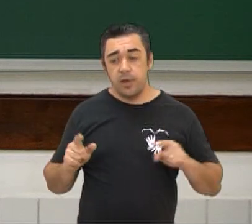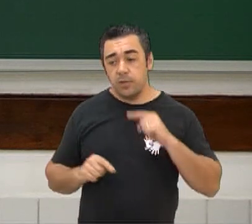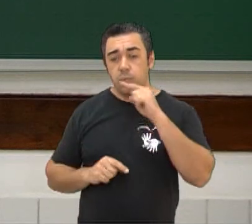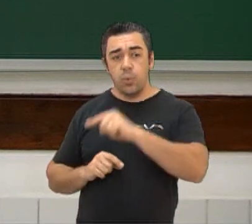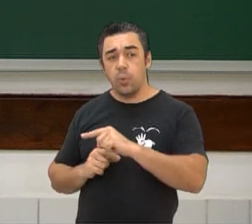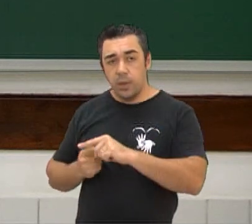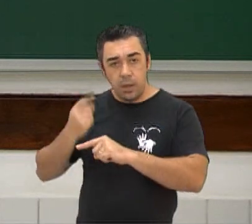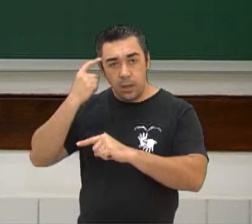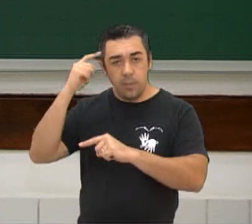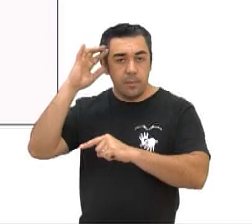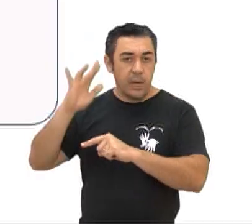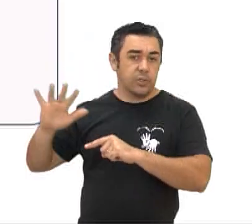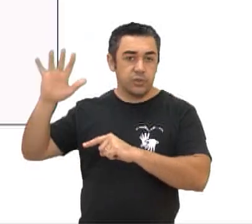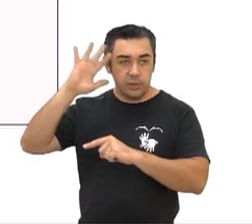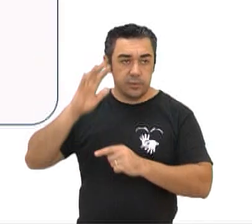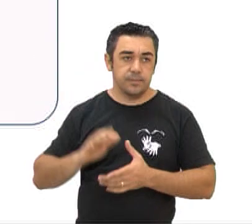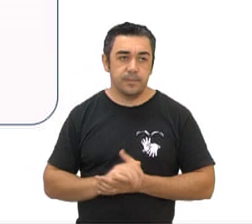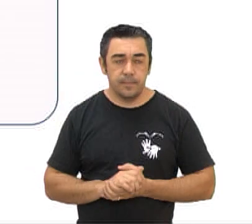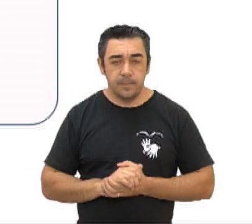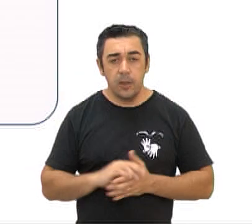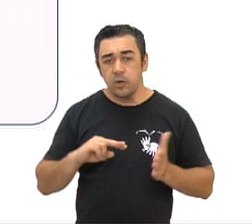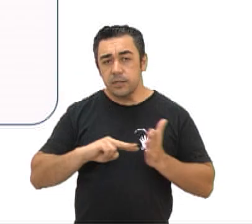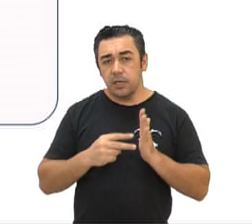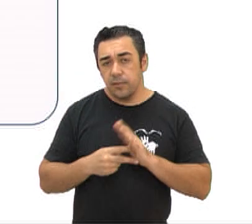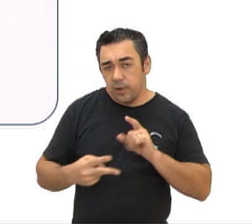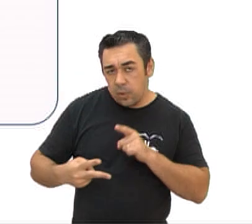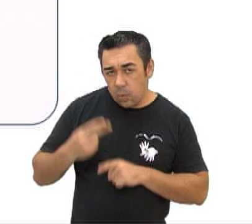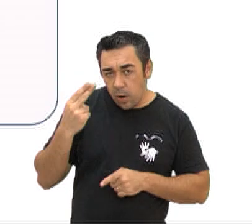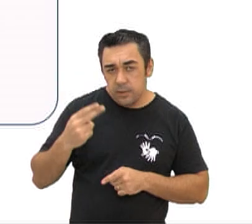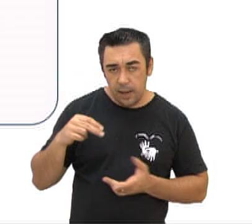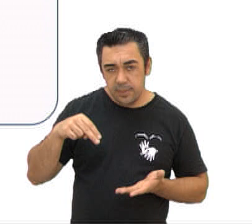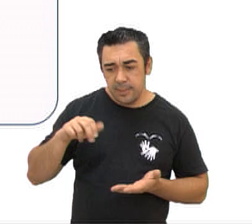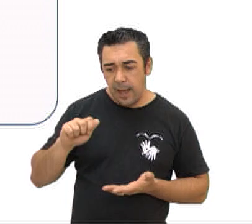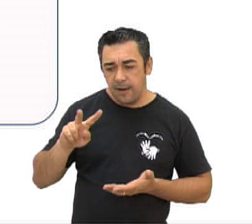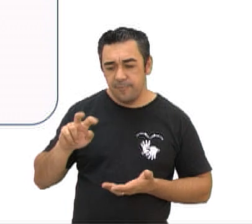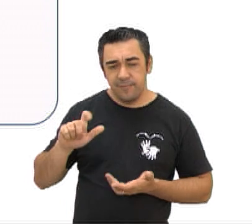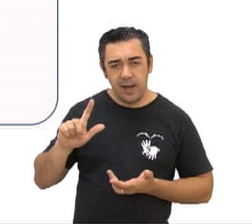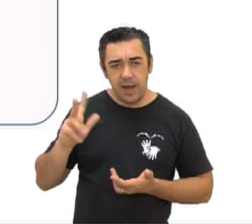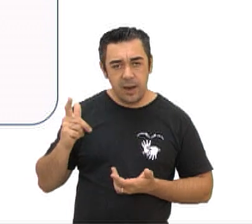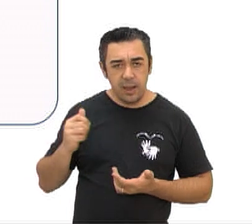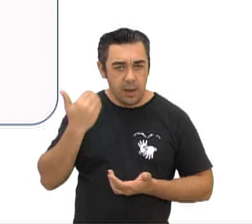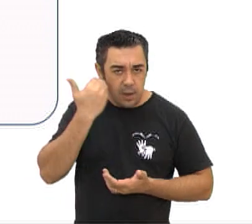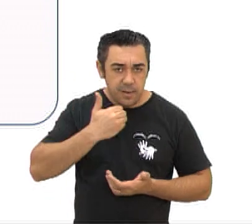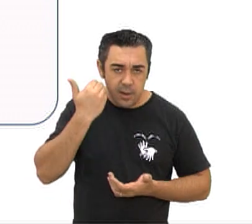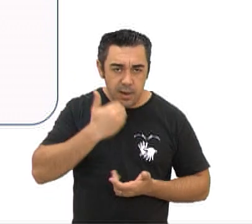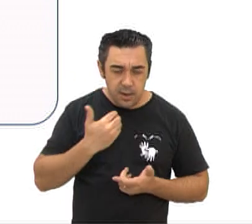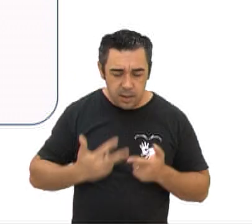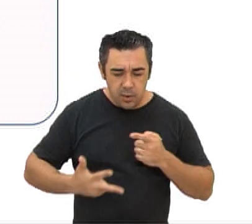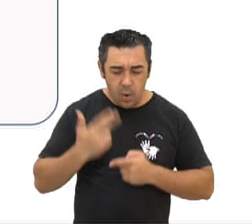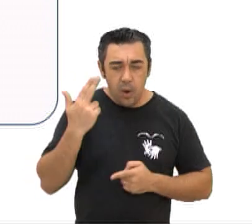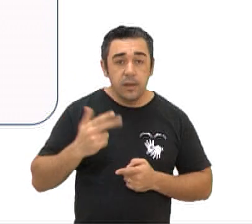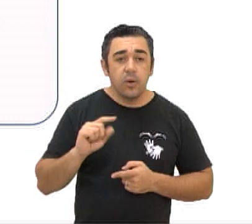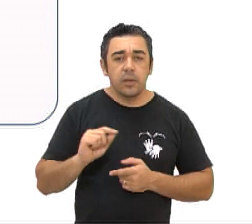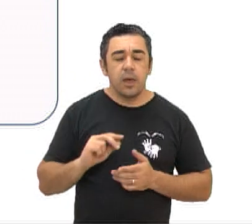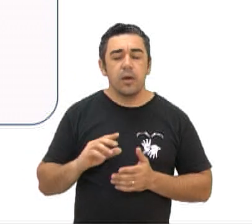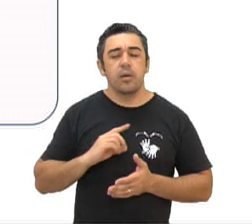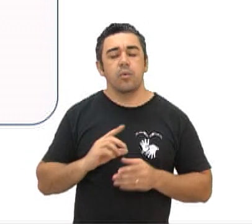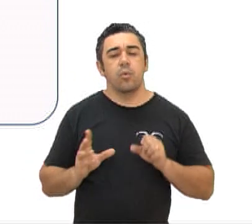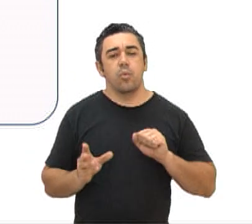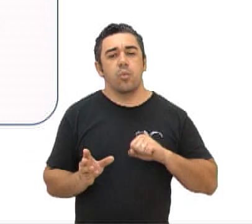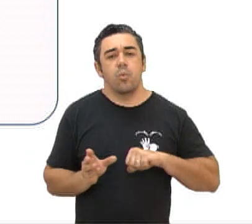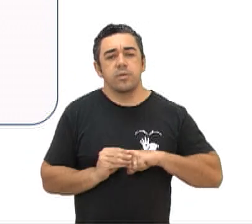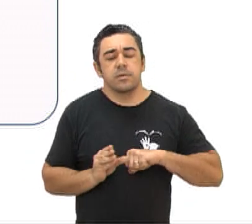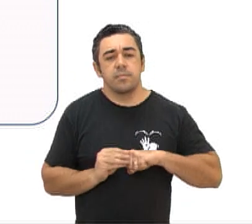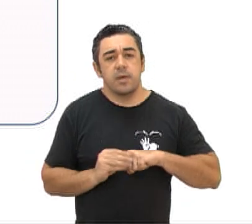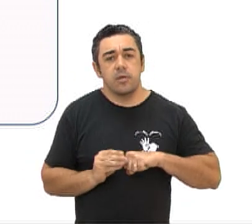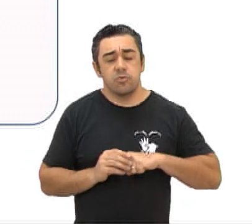rosquinha. Então a navalha não vai admitir nenhum conhecimento como fundamental, se ele não se provar